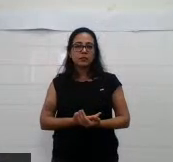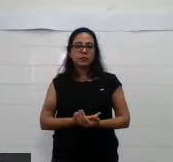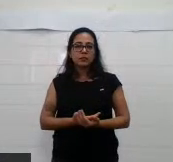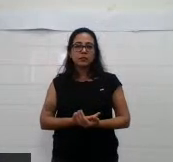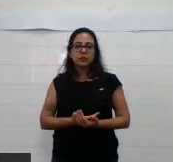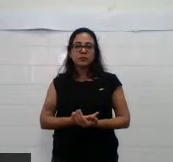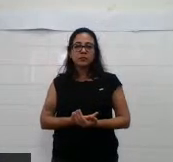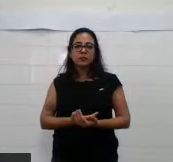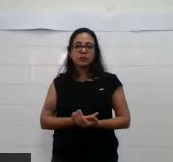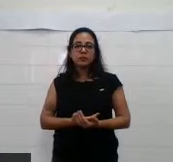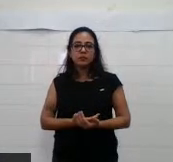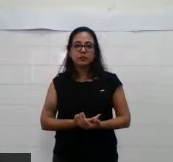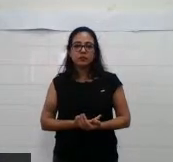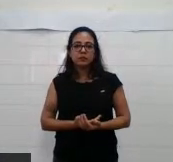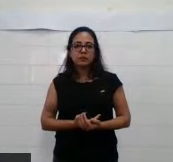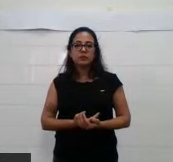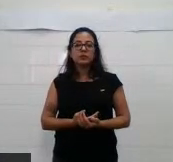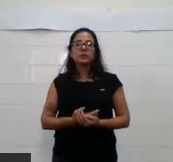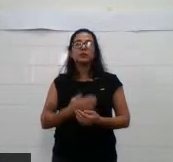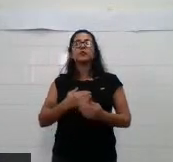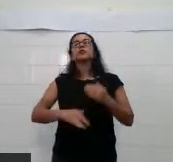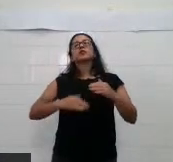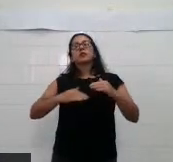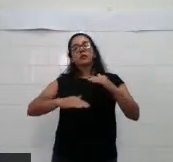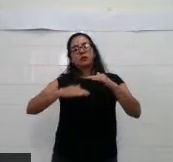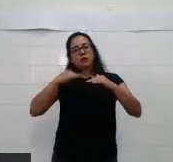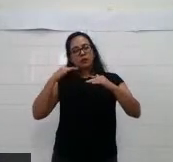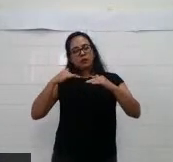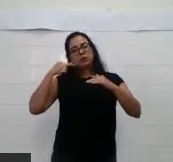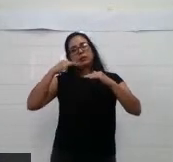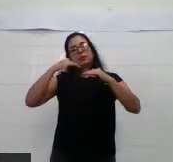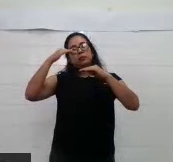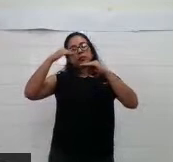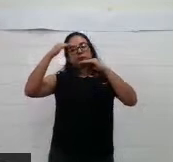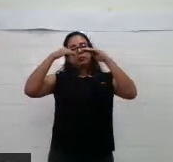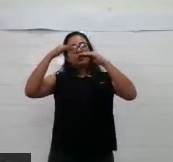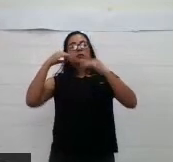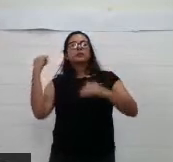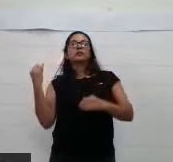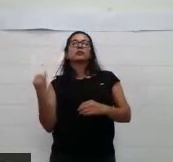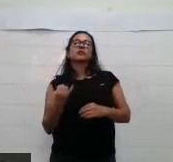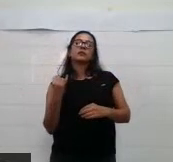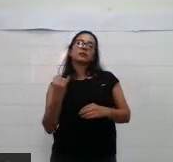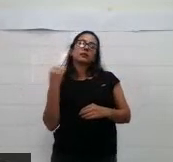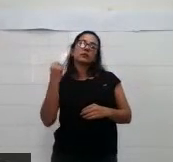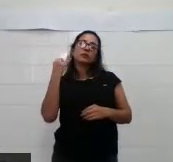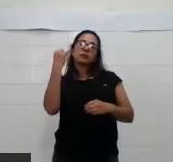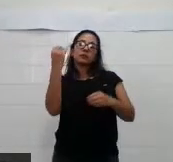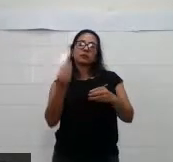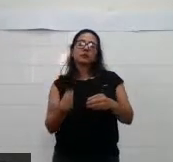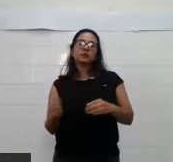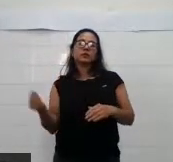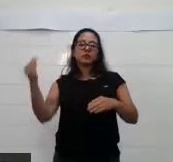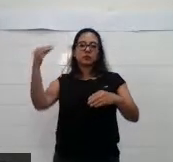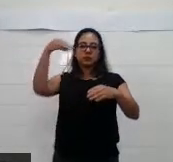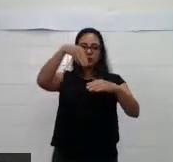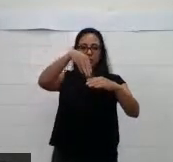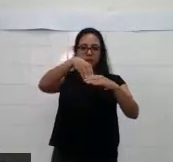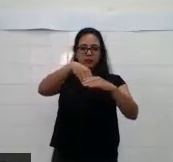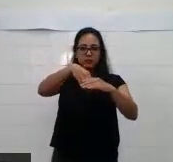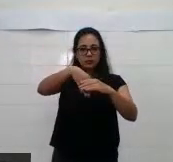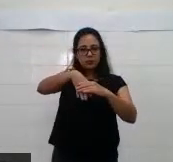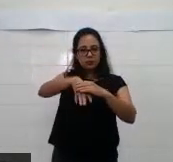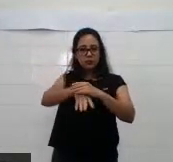a gente já vem num processo, né, importante de inserir, né, dentro